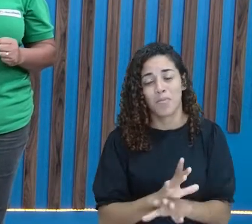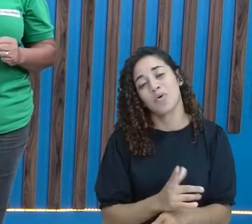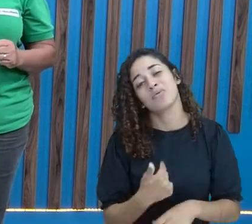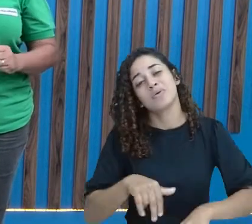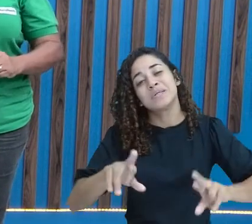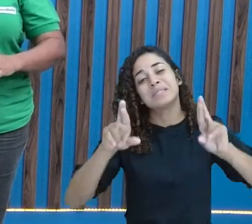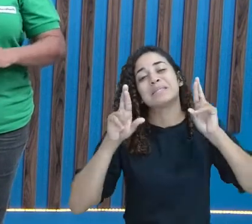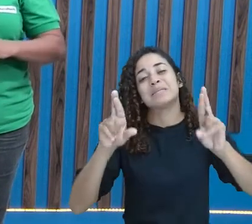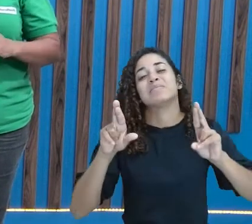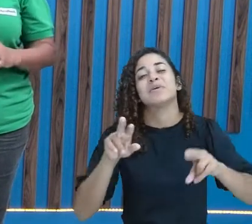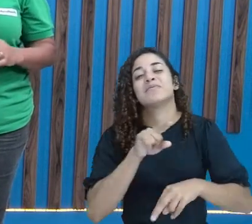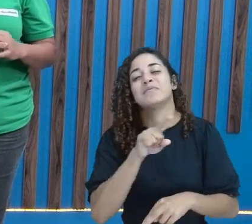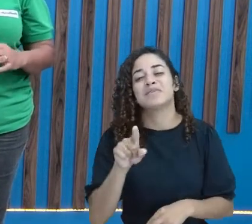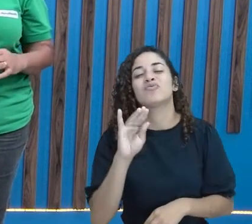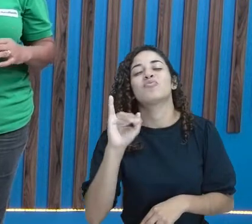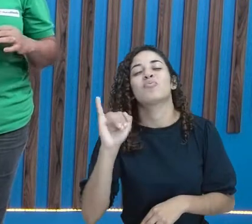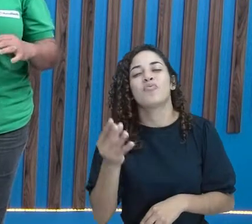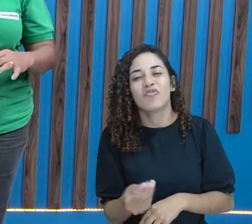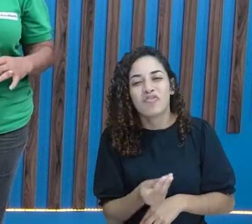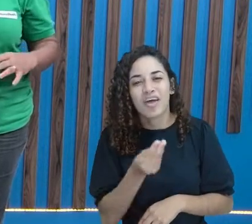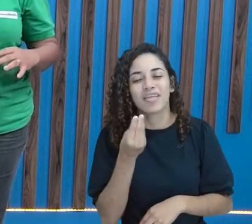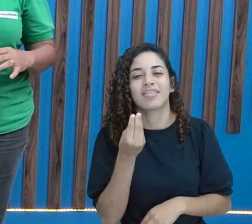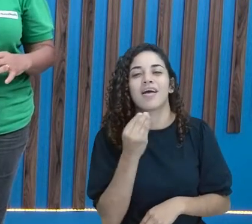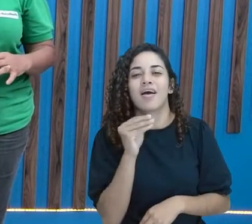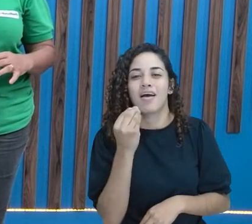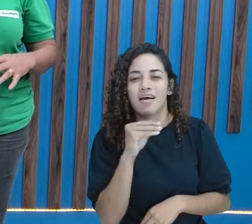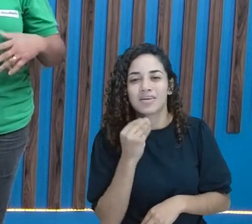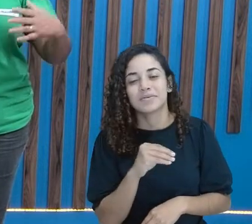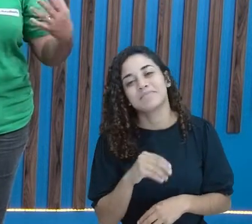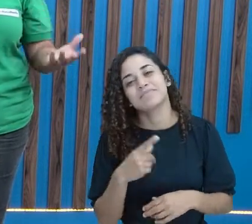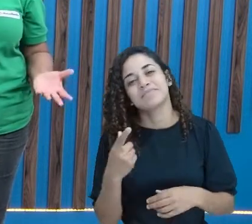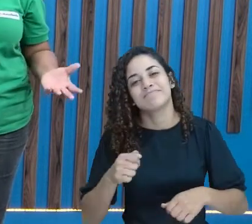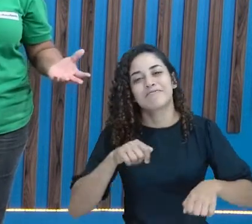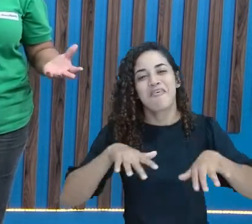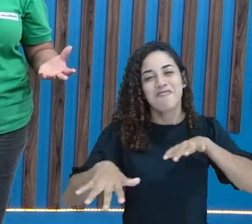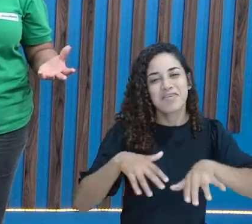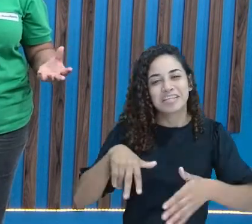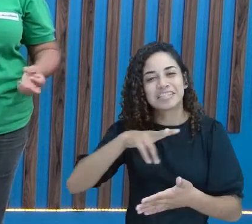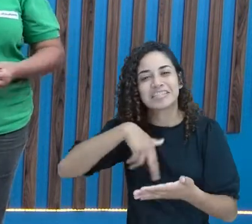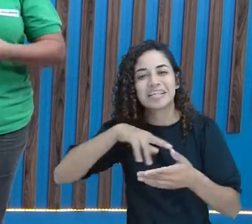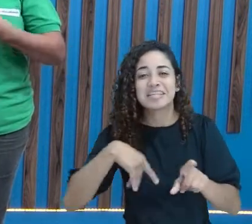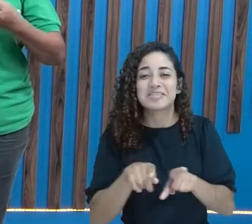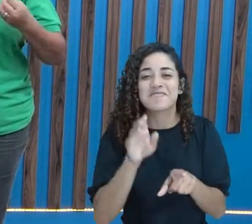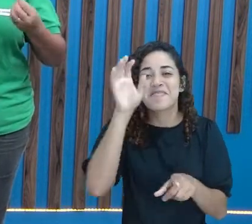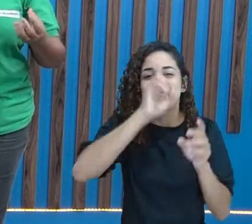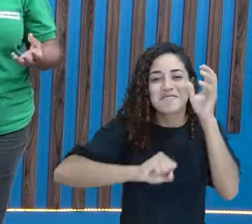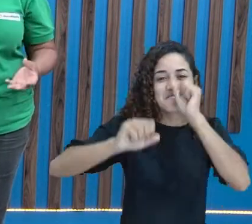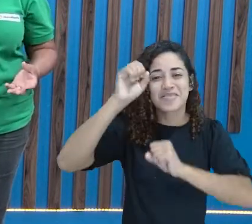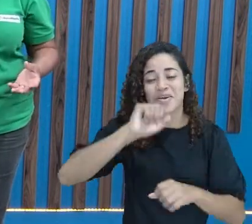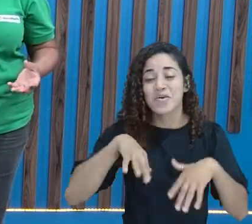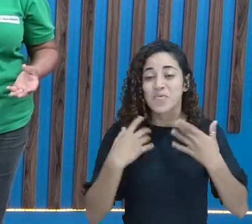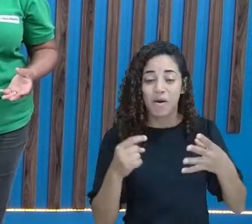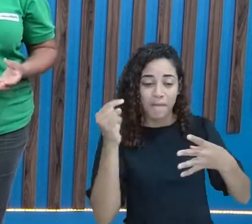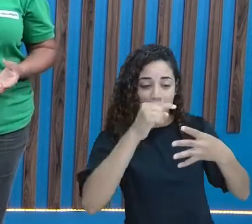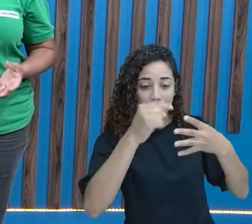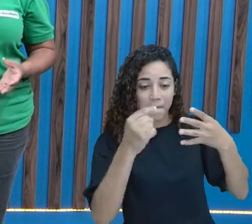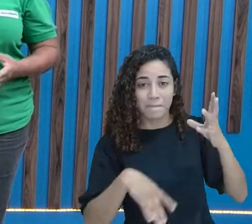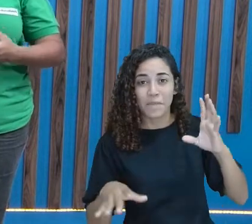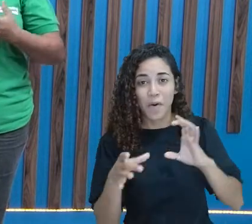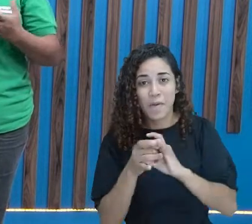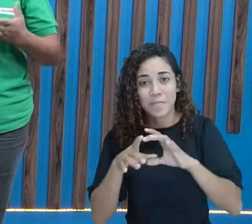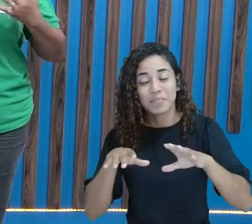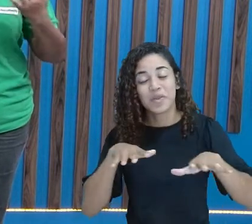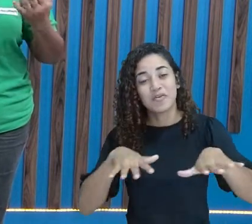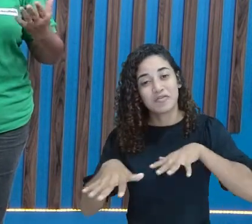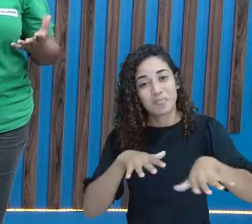Eu espero que vocês tenham aproveitado aí para remexer os esqueletos. Além de aprender quais são os fatores dos movimentos.